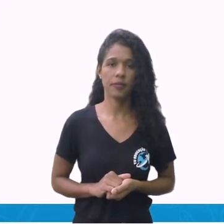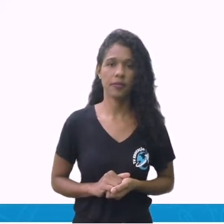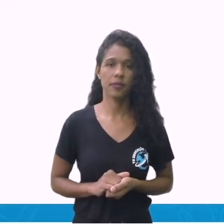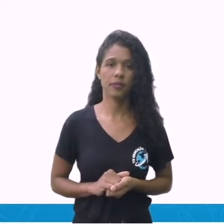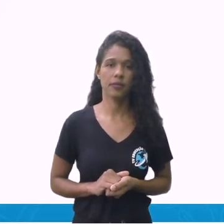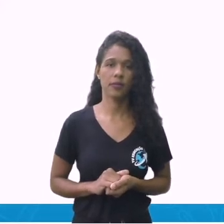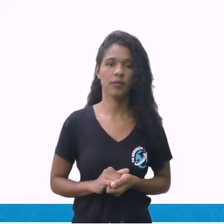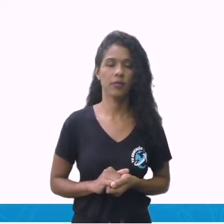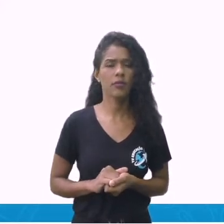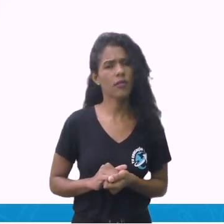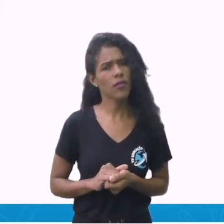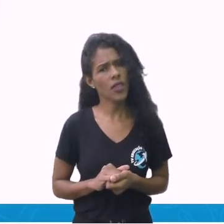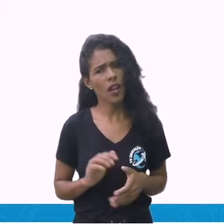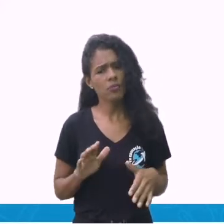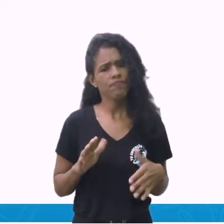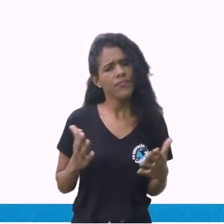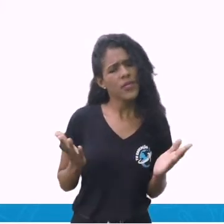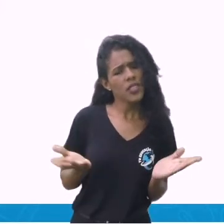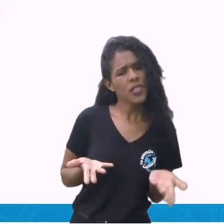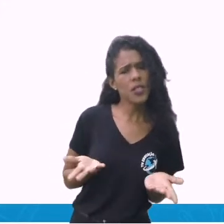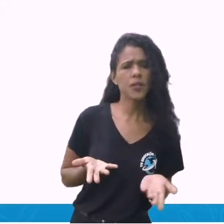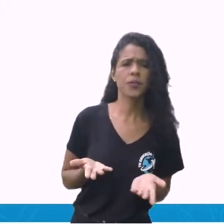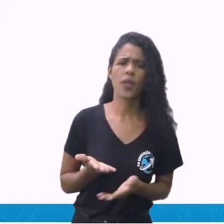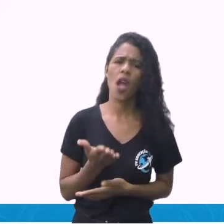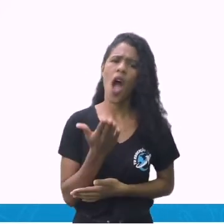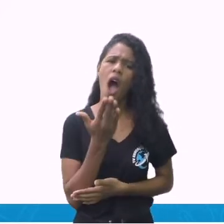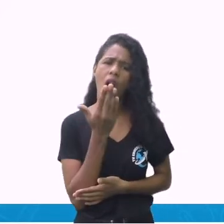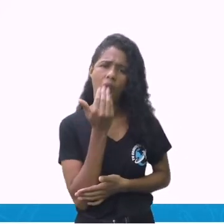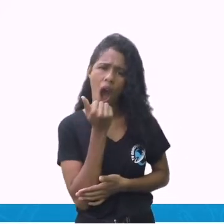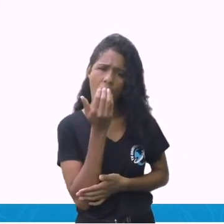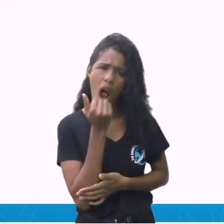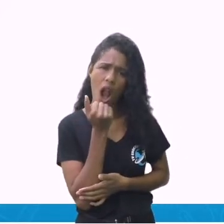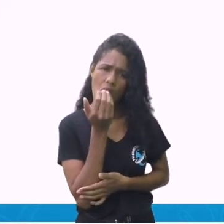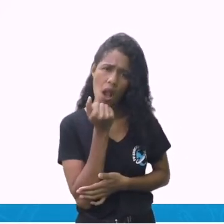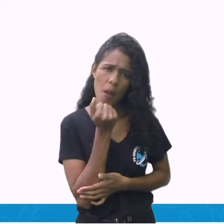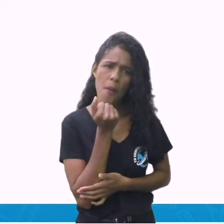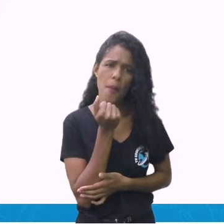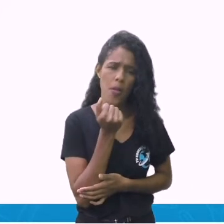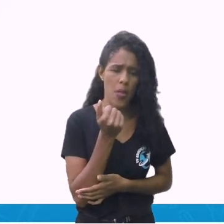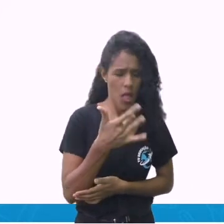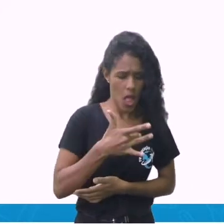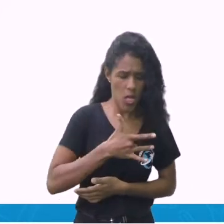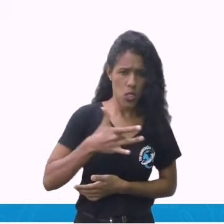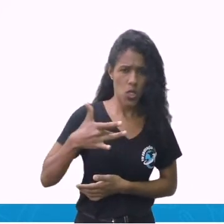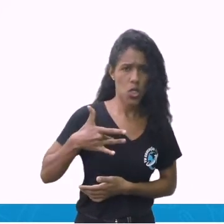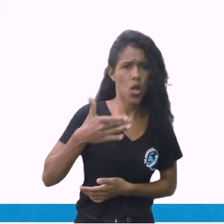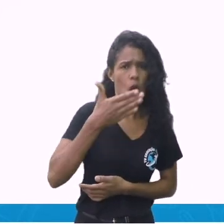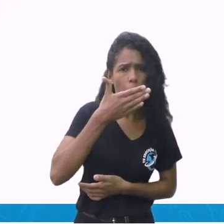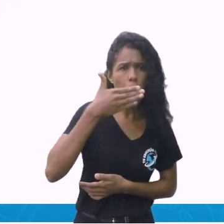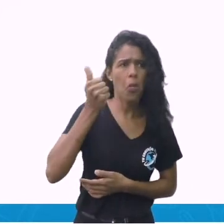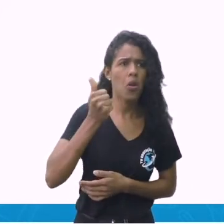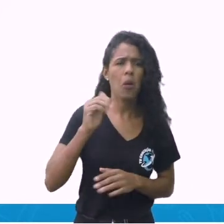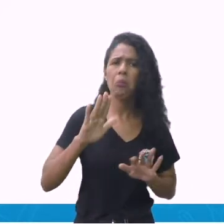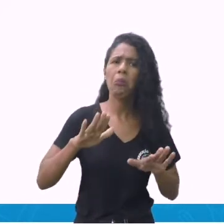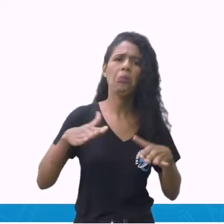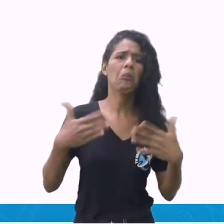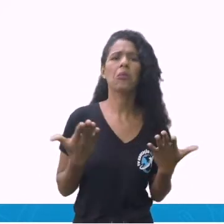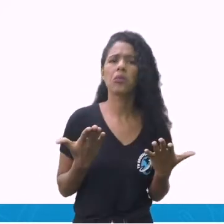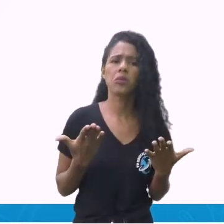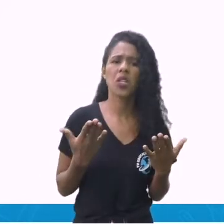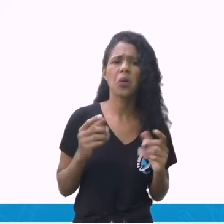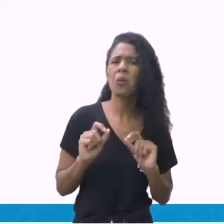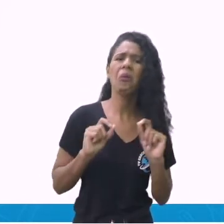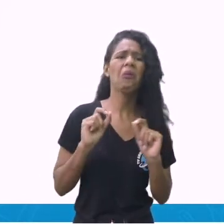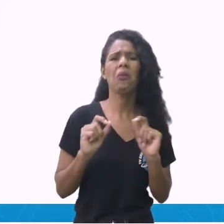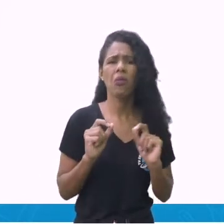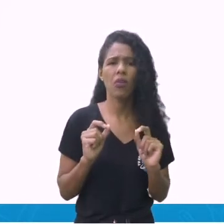E uma alimentação saudável? O que é uma alimentação saudável? Então, a alimentação saudável são